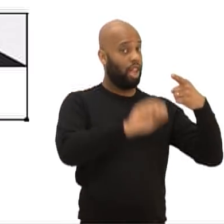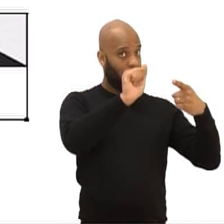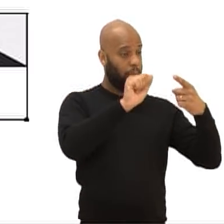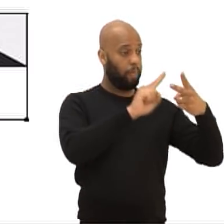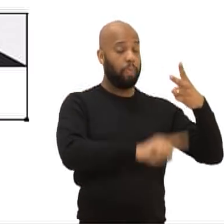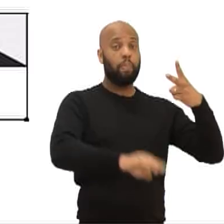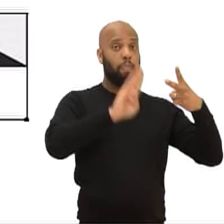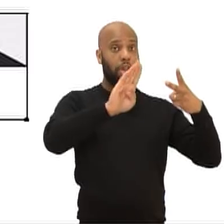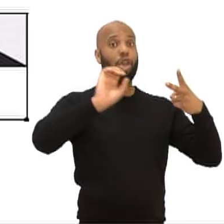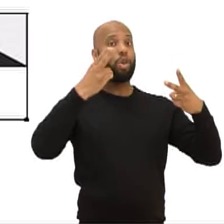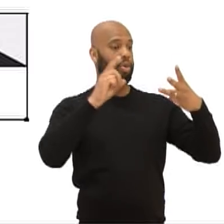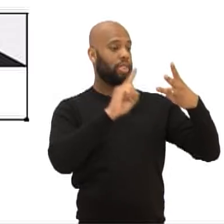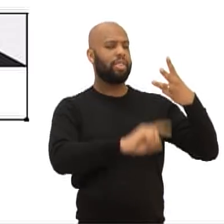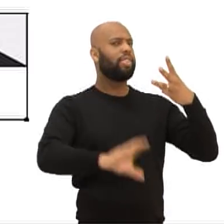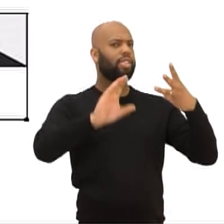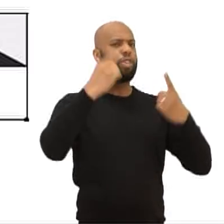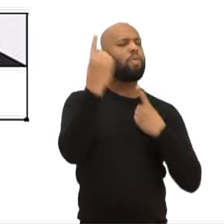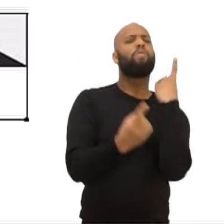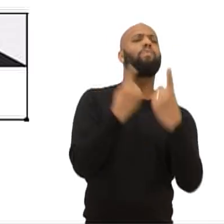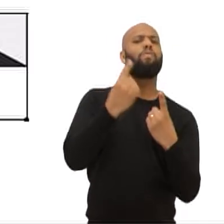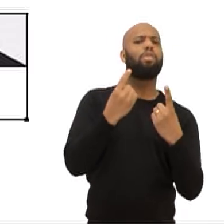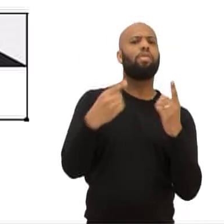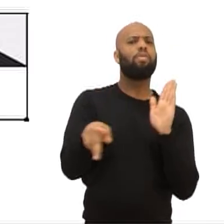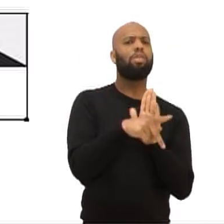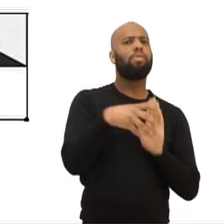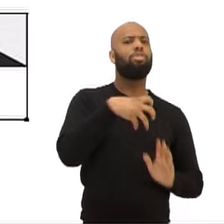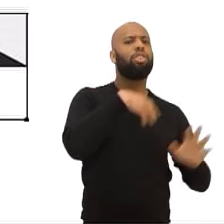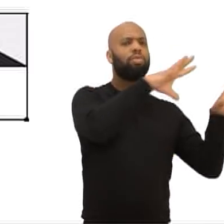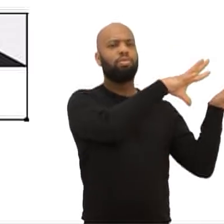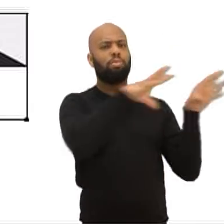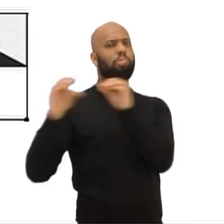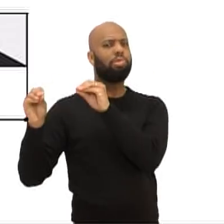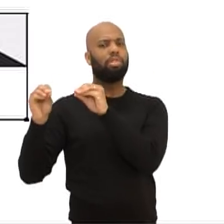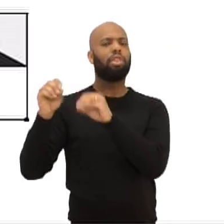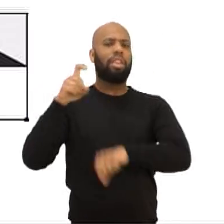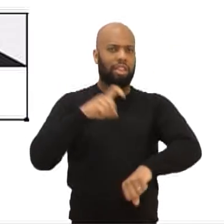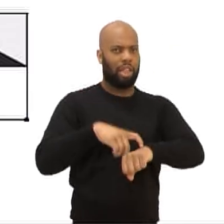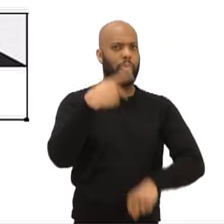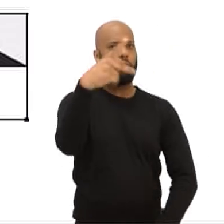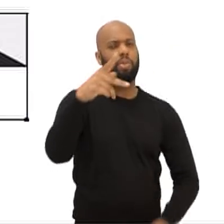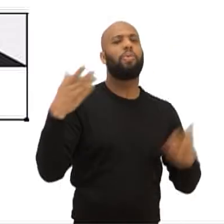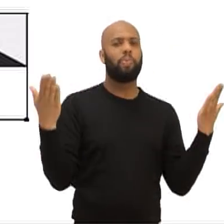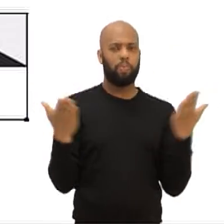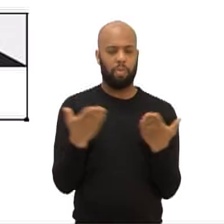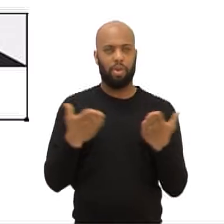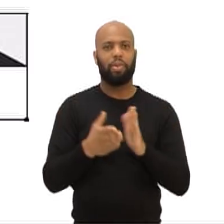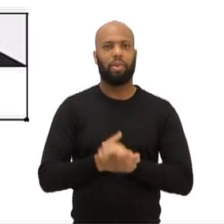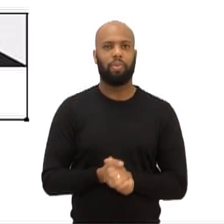B ou C? Qual delas significa a translação? Tempo para vocês.